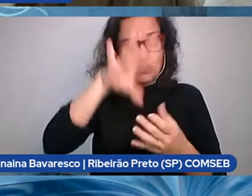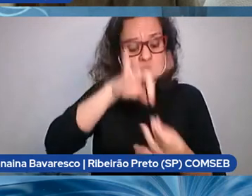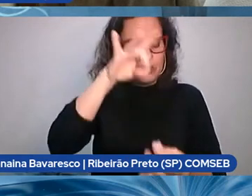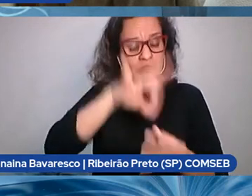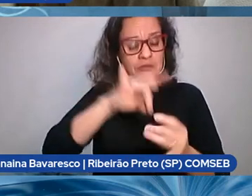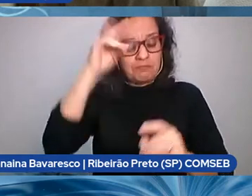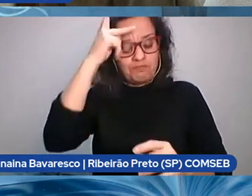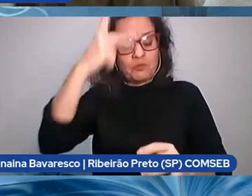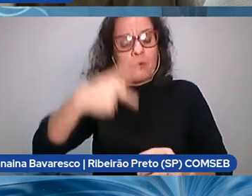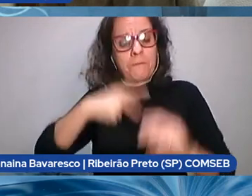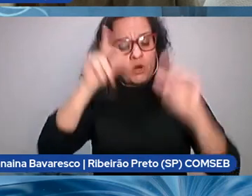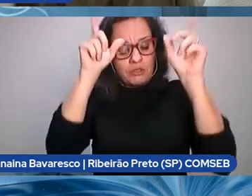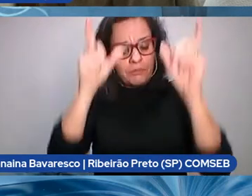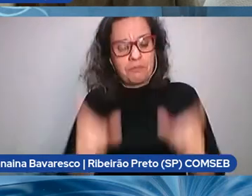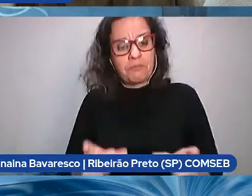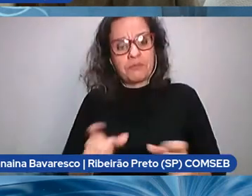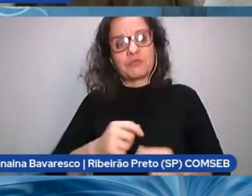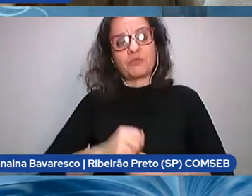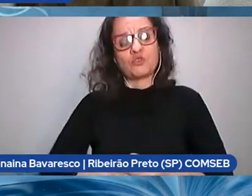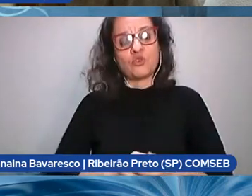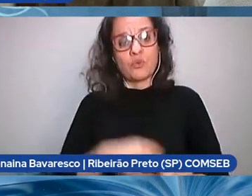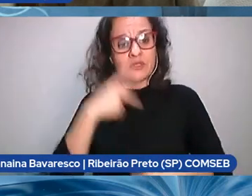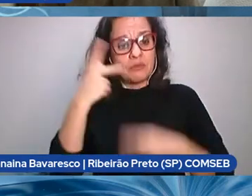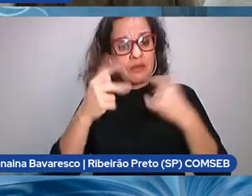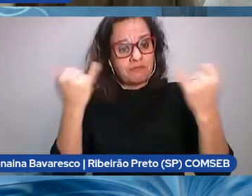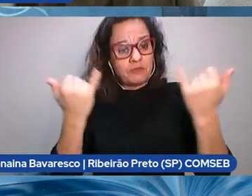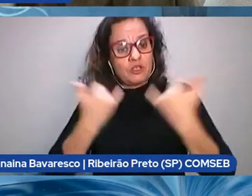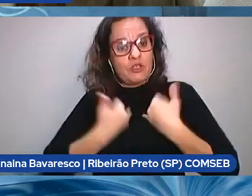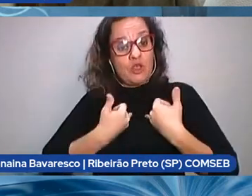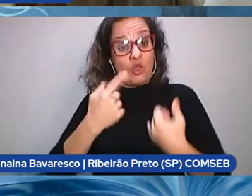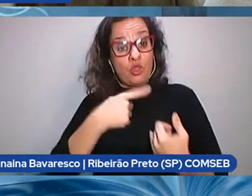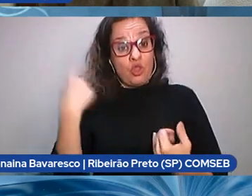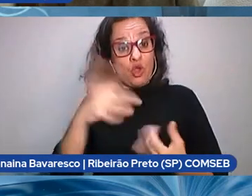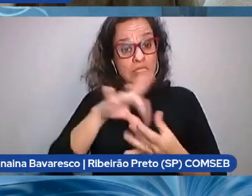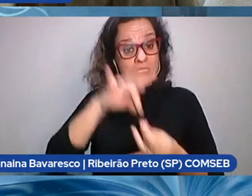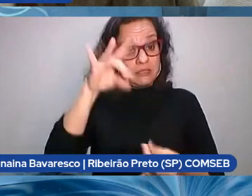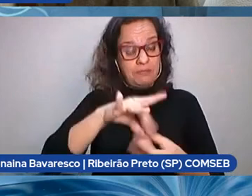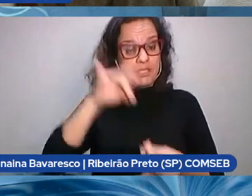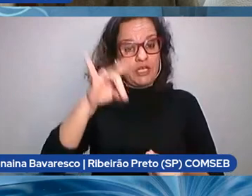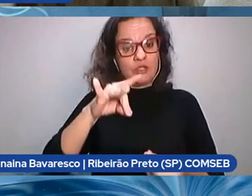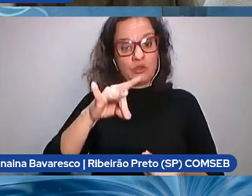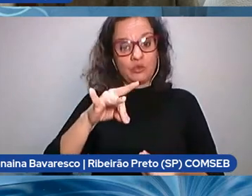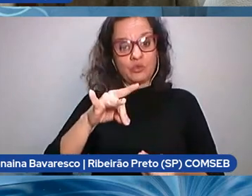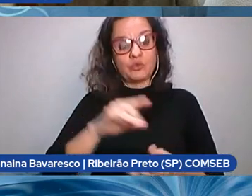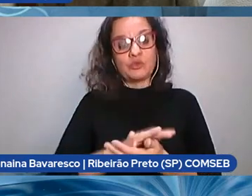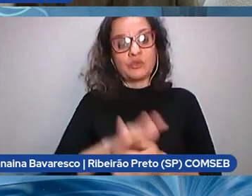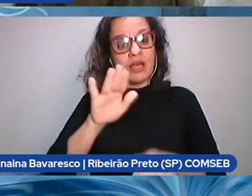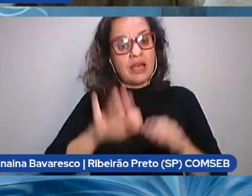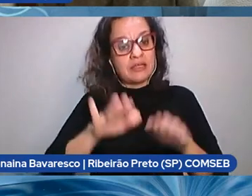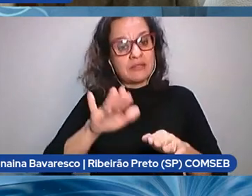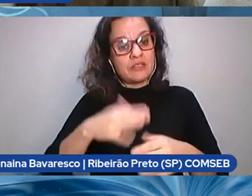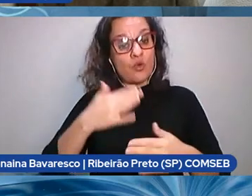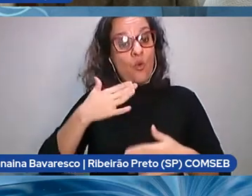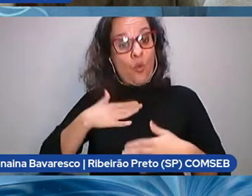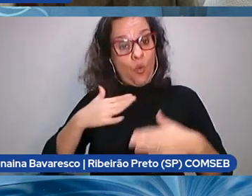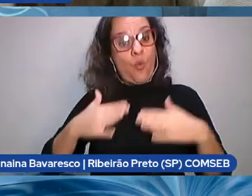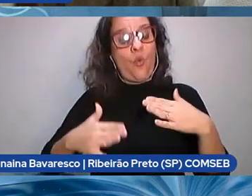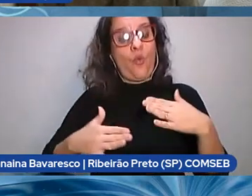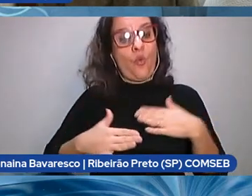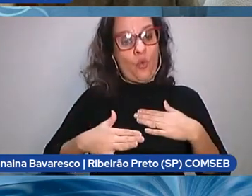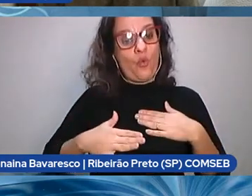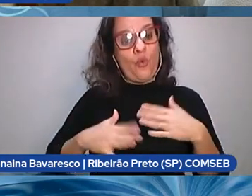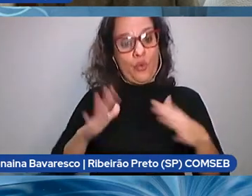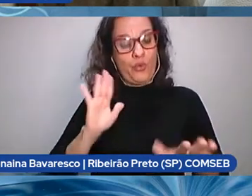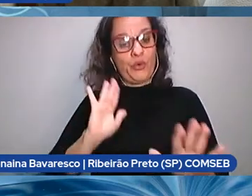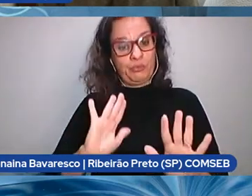humanidade. Dizer para nós que nós somos espíritos, momentaneamente habitando um corpo, o que significa dizer